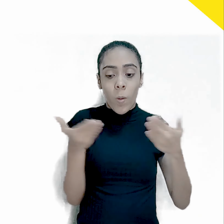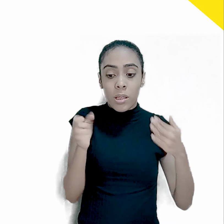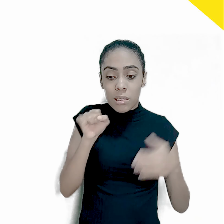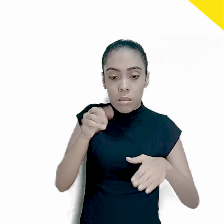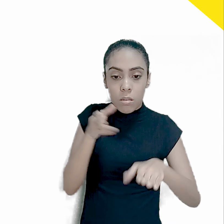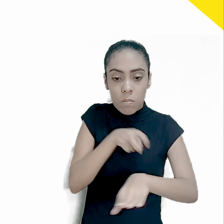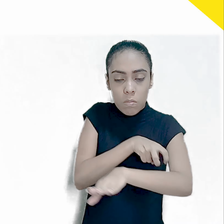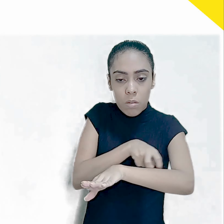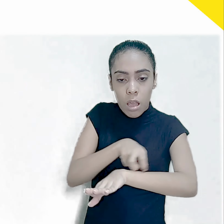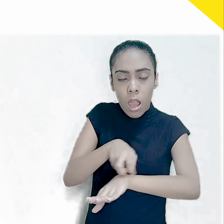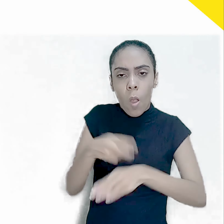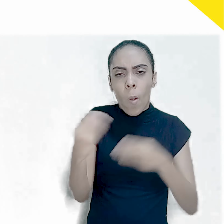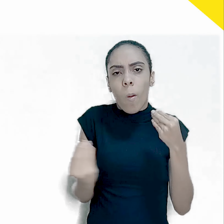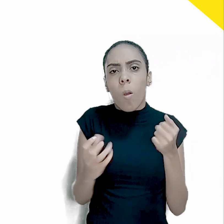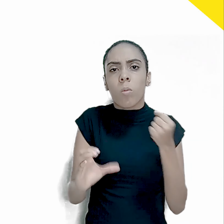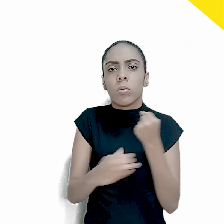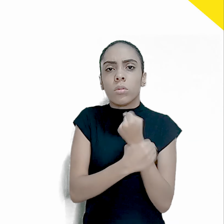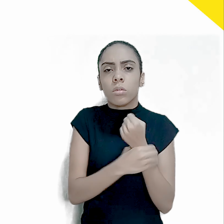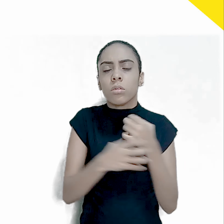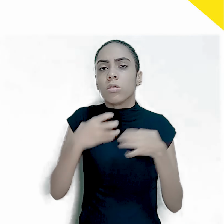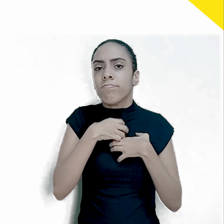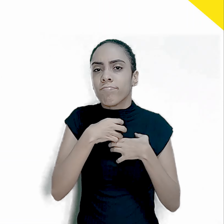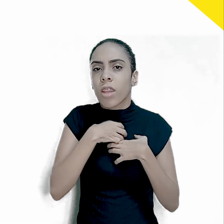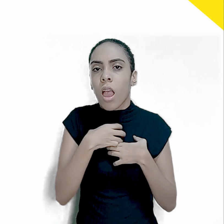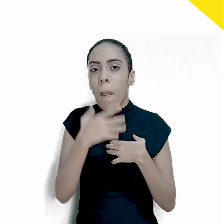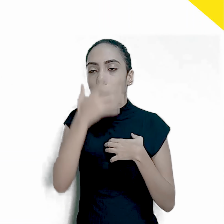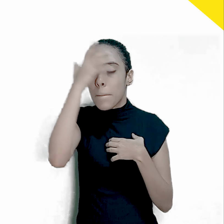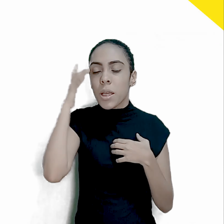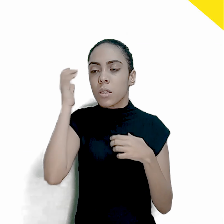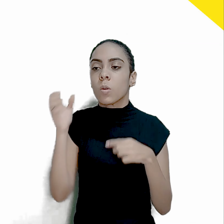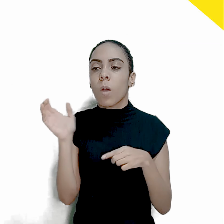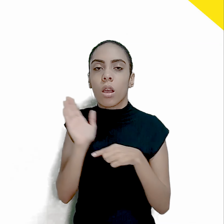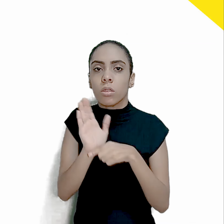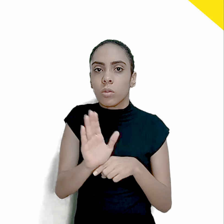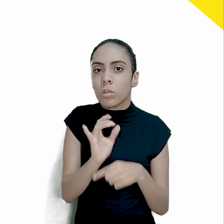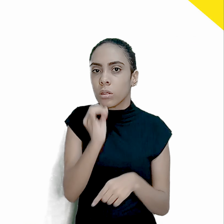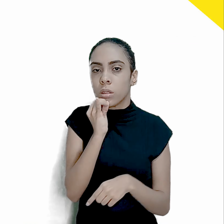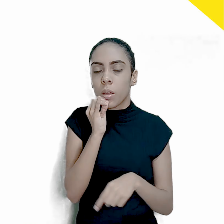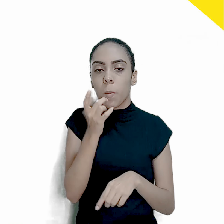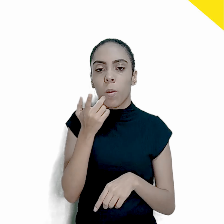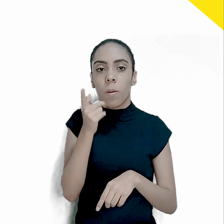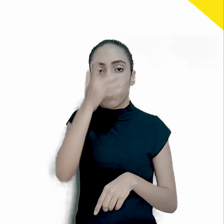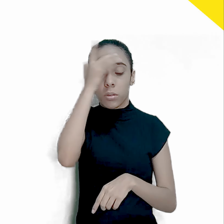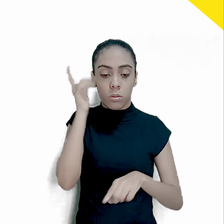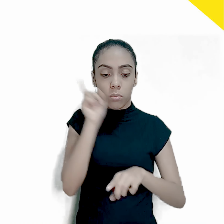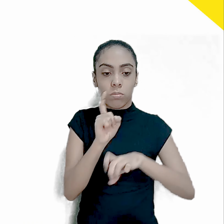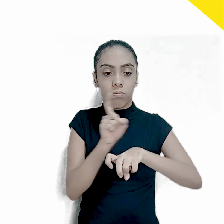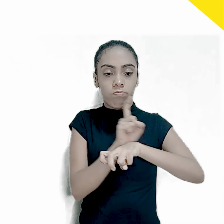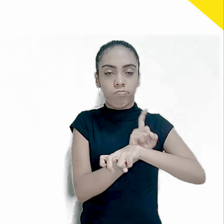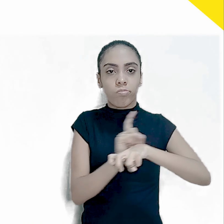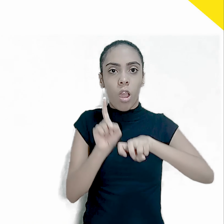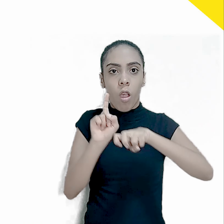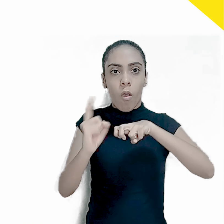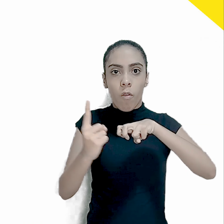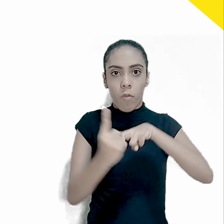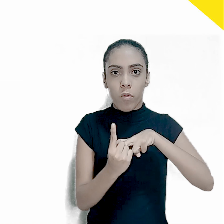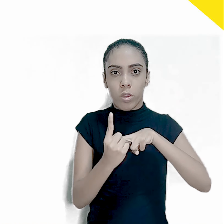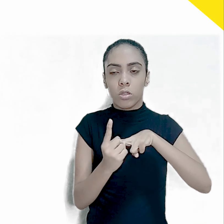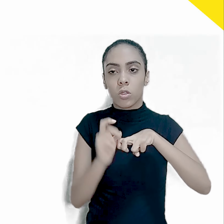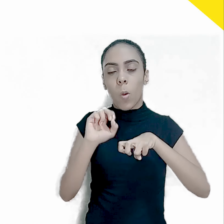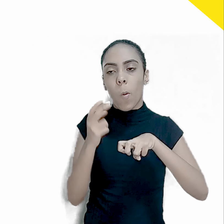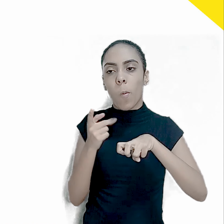cadeirantes se sentem mais seguros E preferem que a pessoa que está dando uma assistência à sua locomoção Desça na sua frente ou